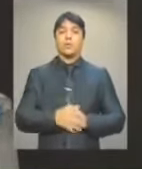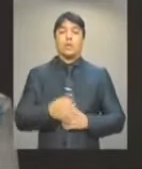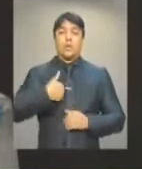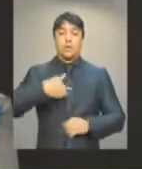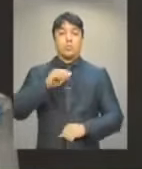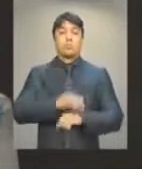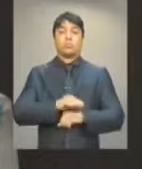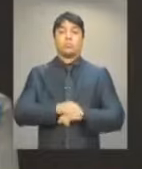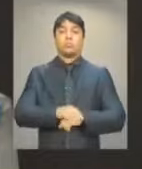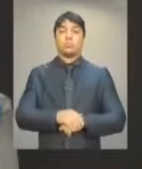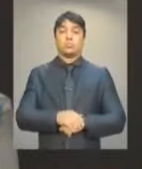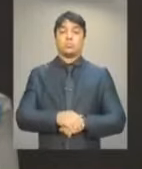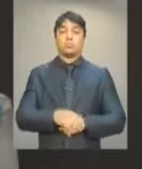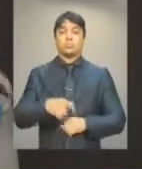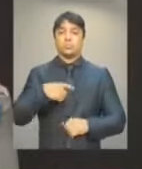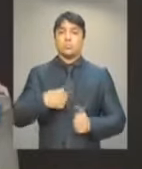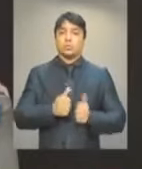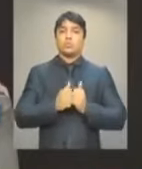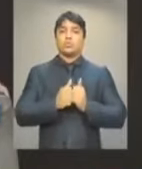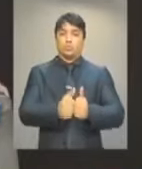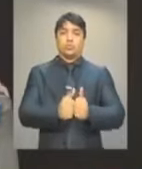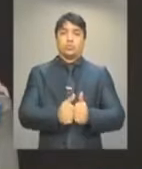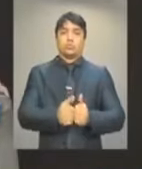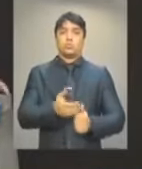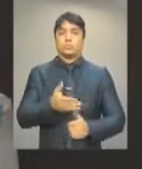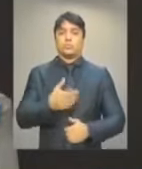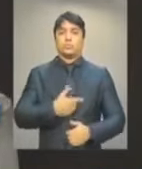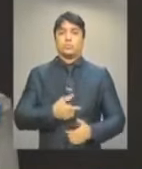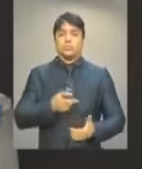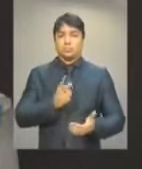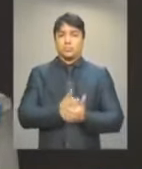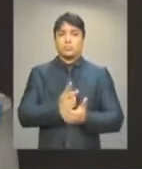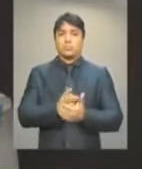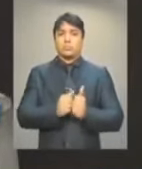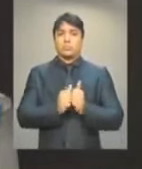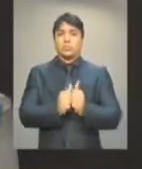eu estive com ela todos os momentos.